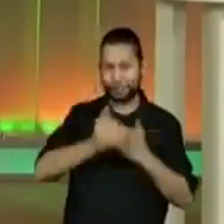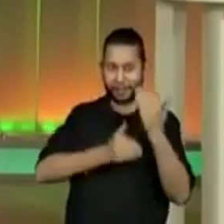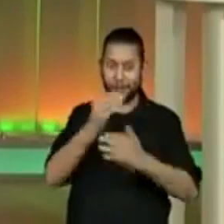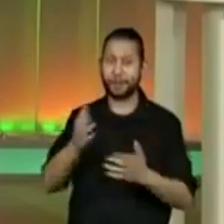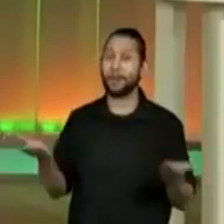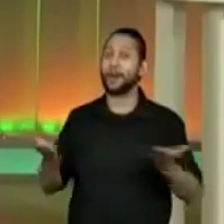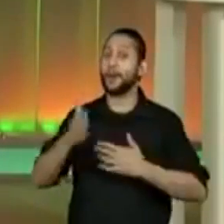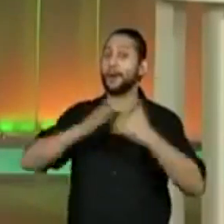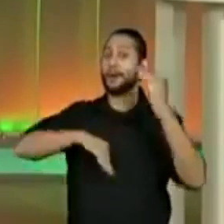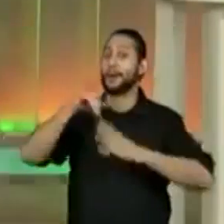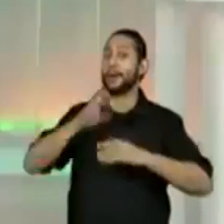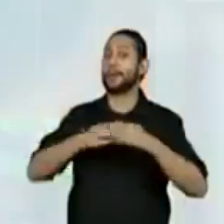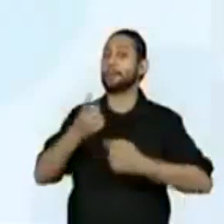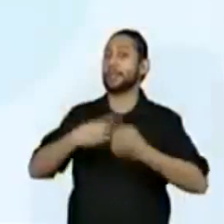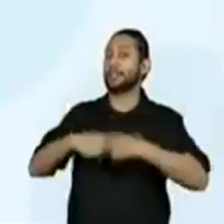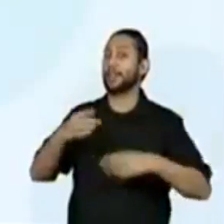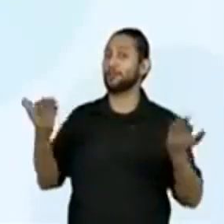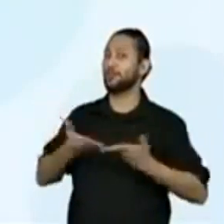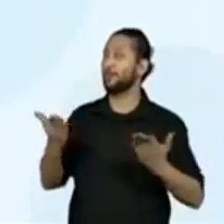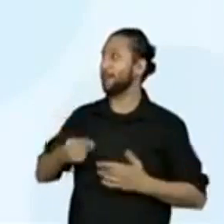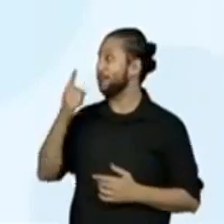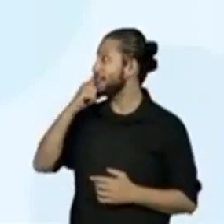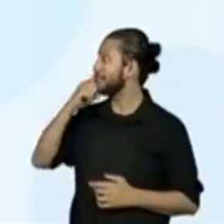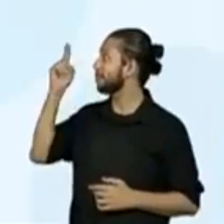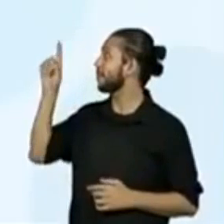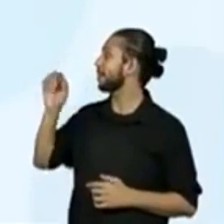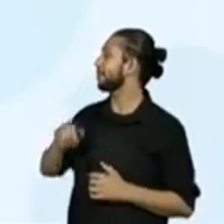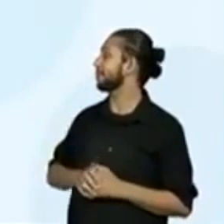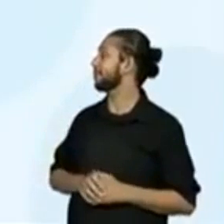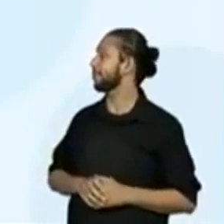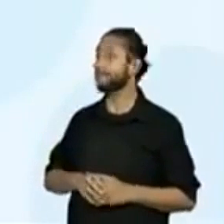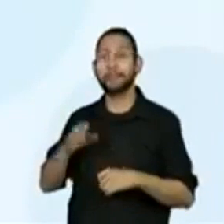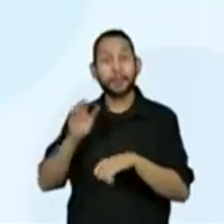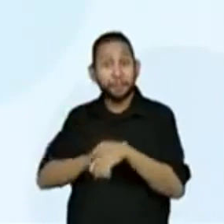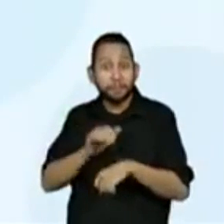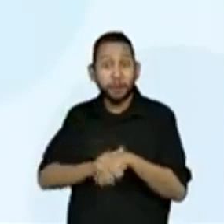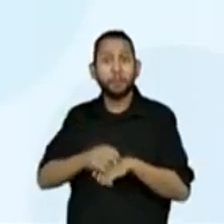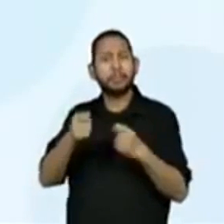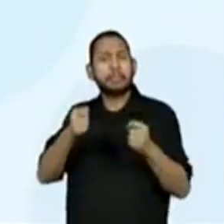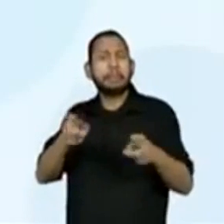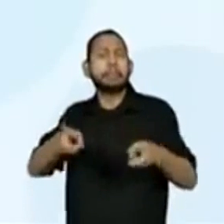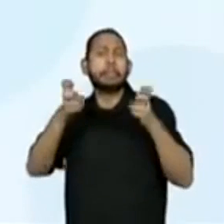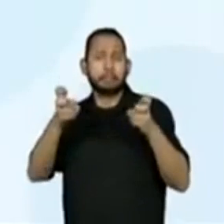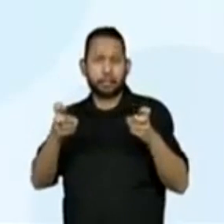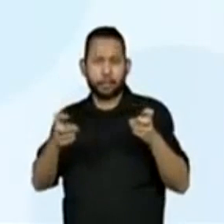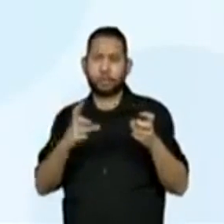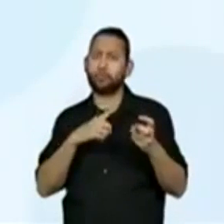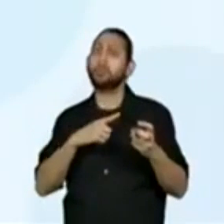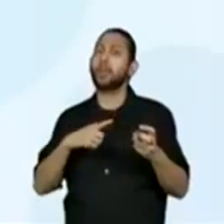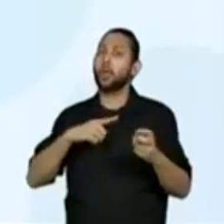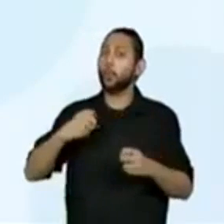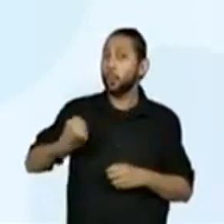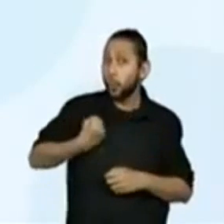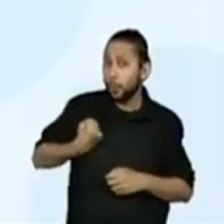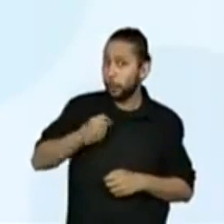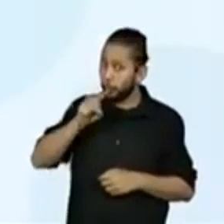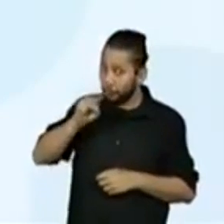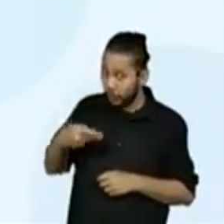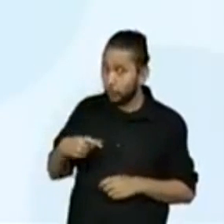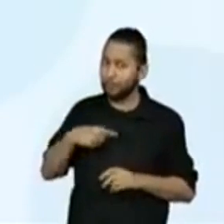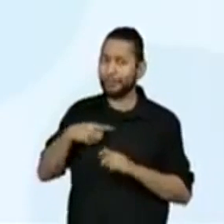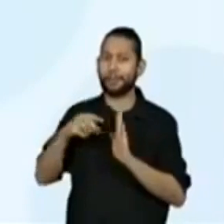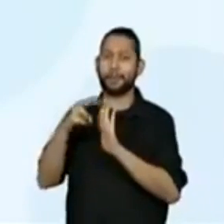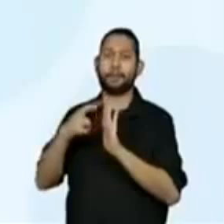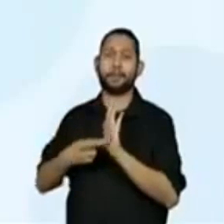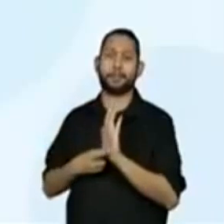nossa habilidade do dia, galerinha. Habilidade: reconhecer que as regras do sistema de numeração decimal